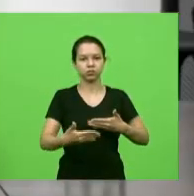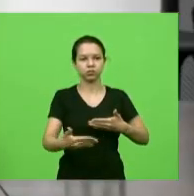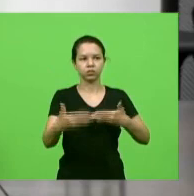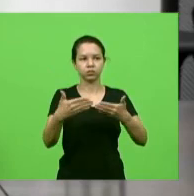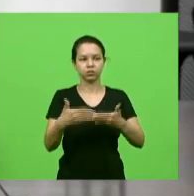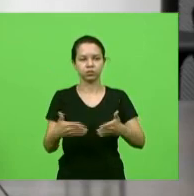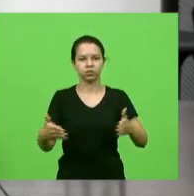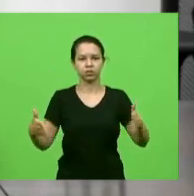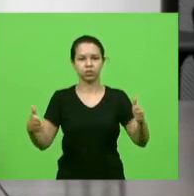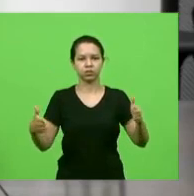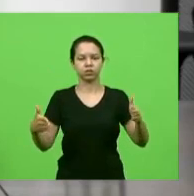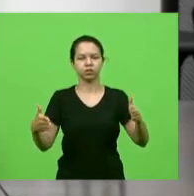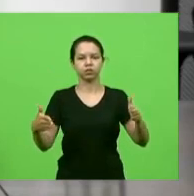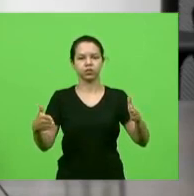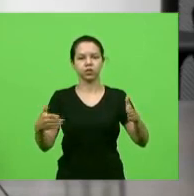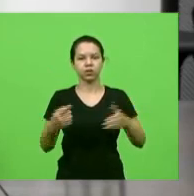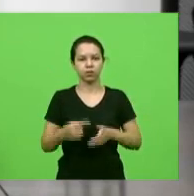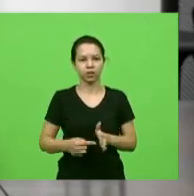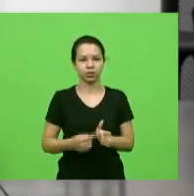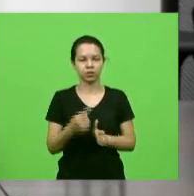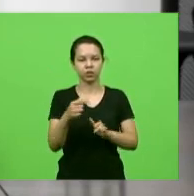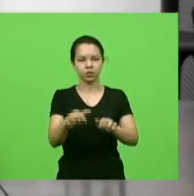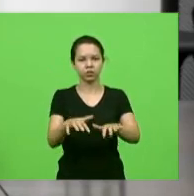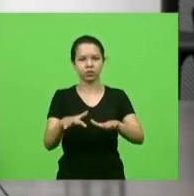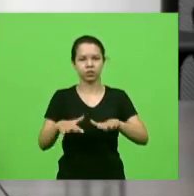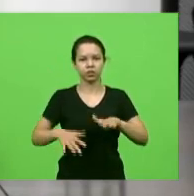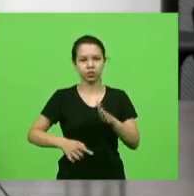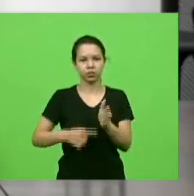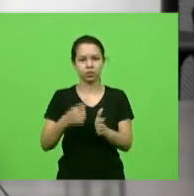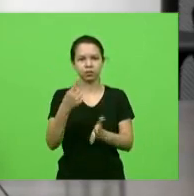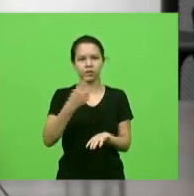sessão do primeiro impeachment.